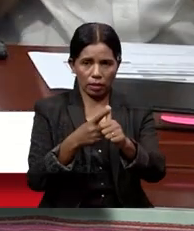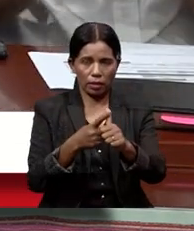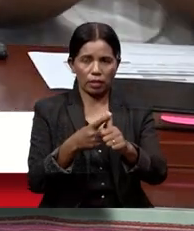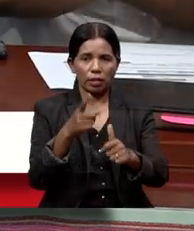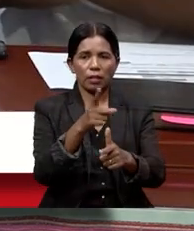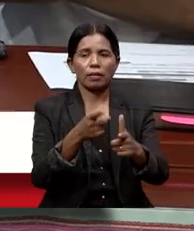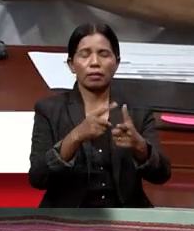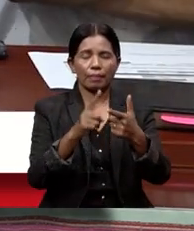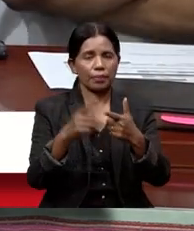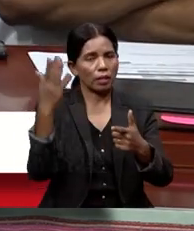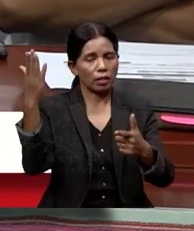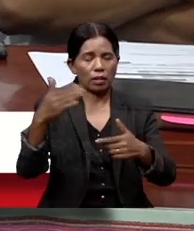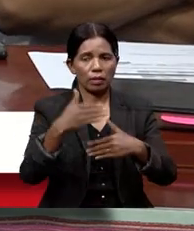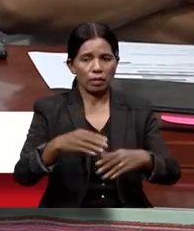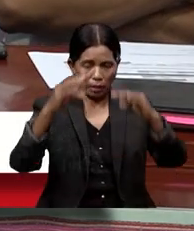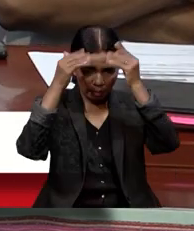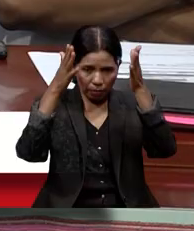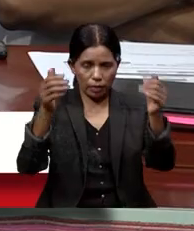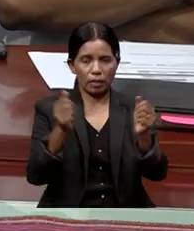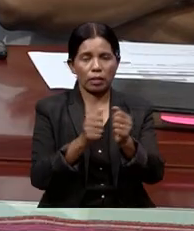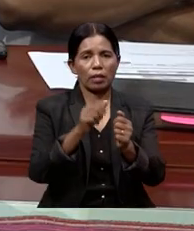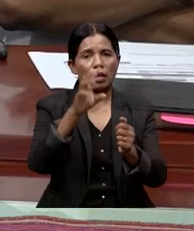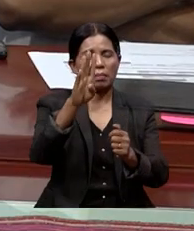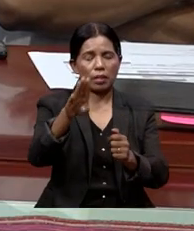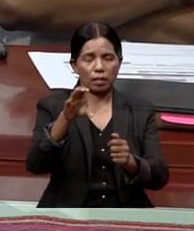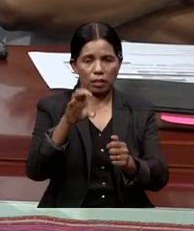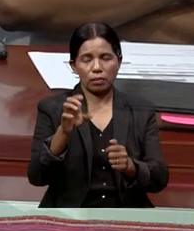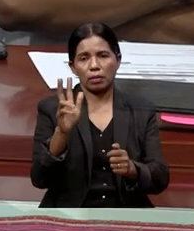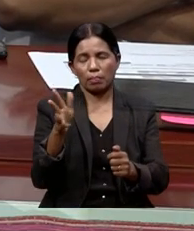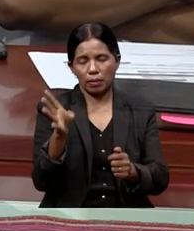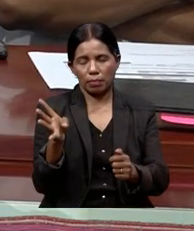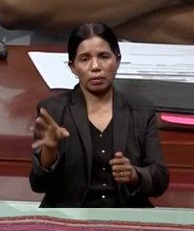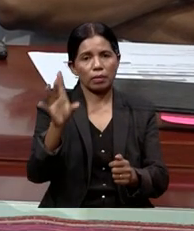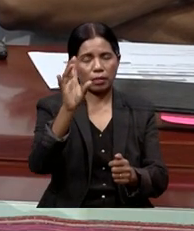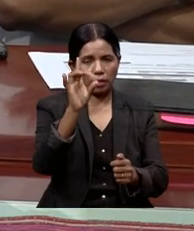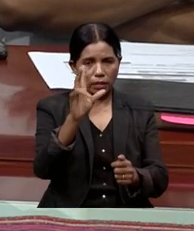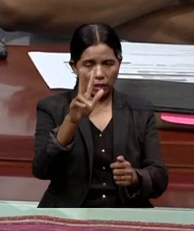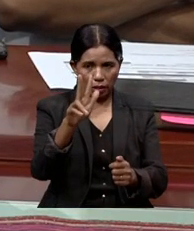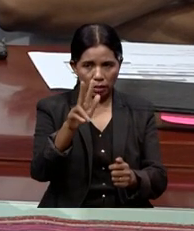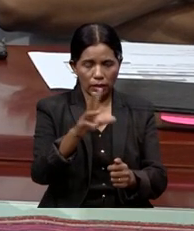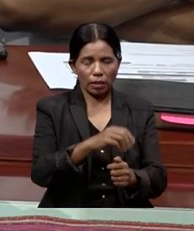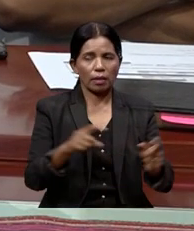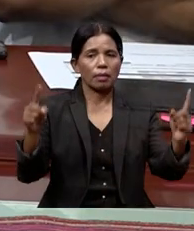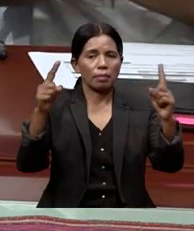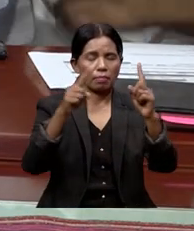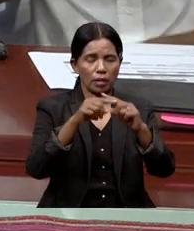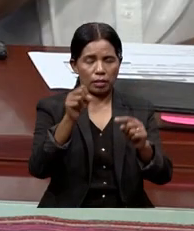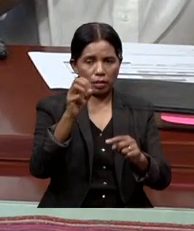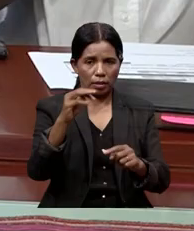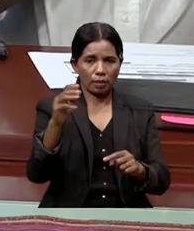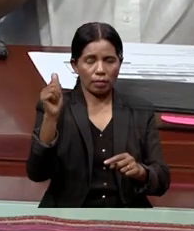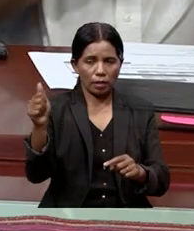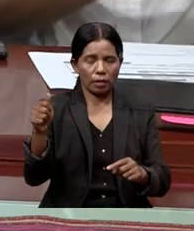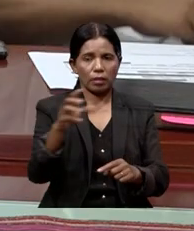fase, ia professor chamuto 443 pessoas. Nebe bacharelato, ia